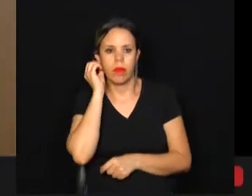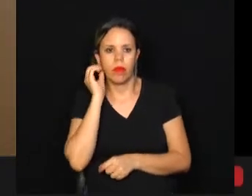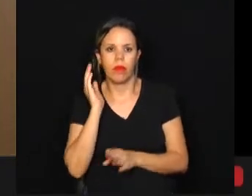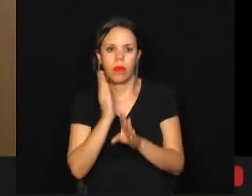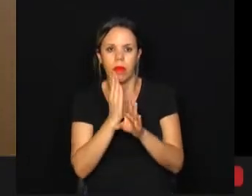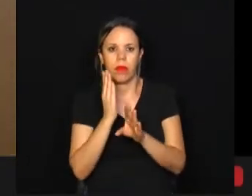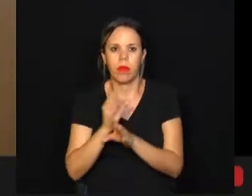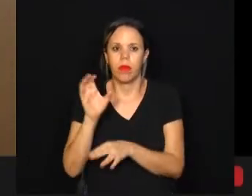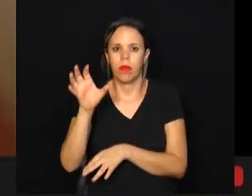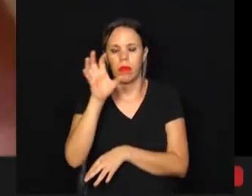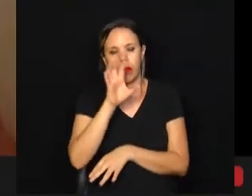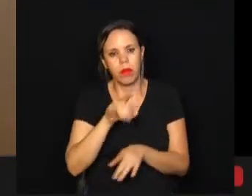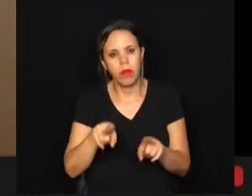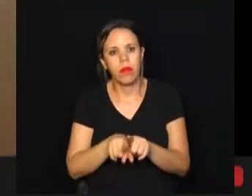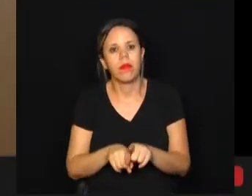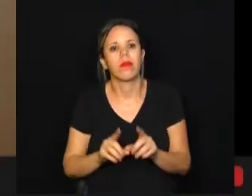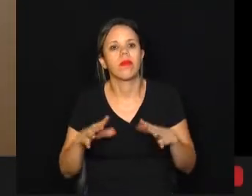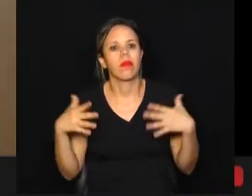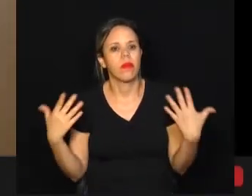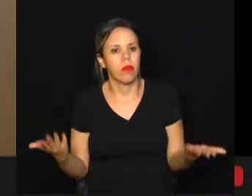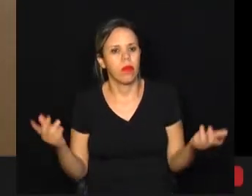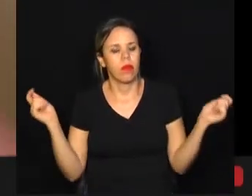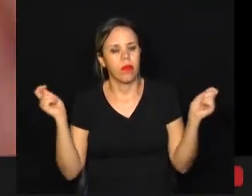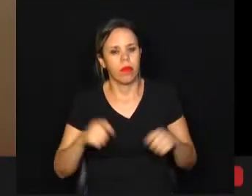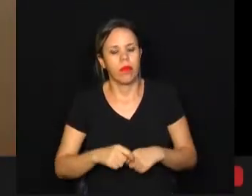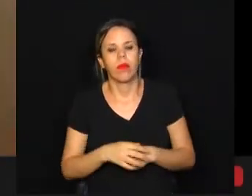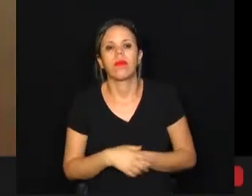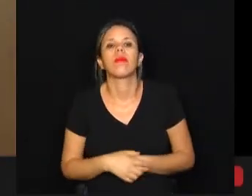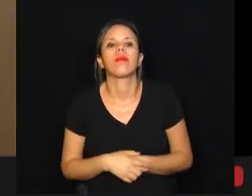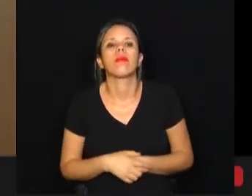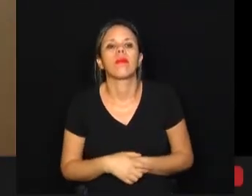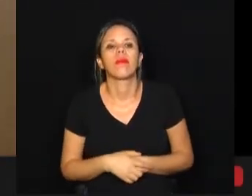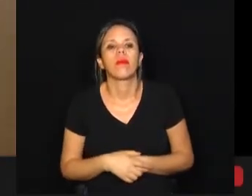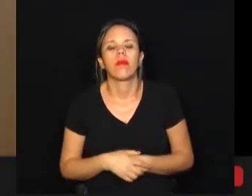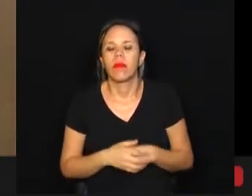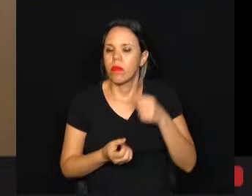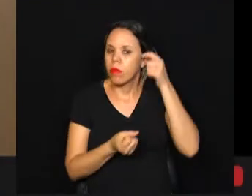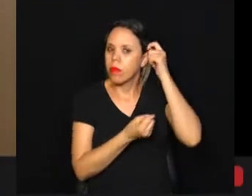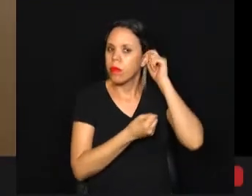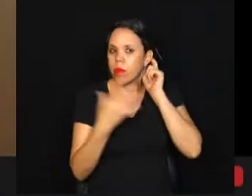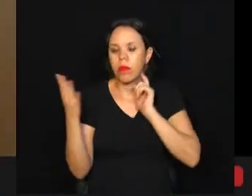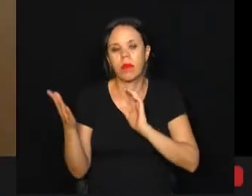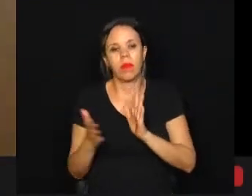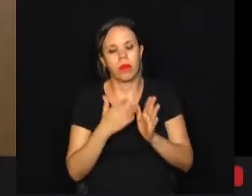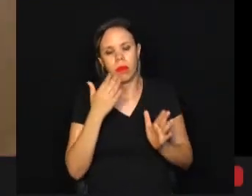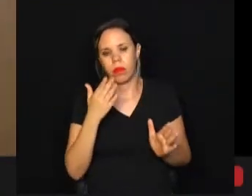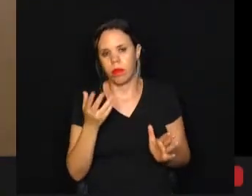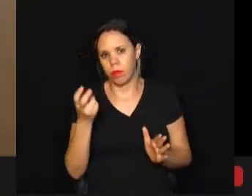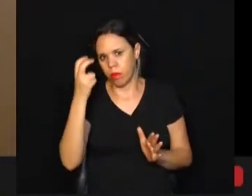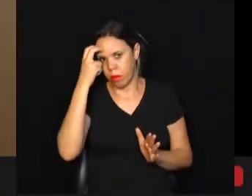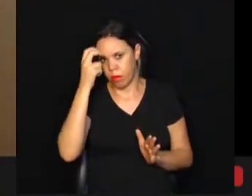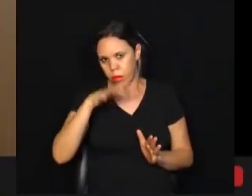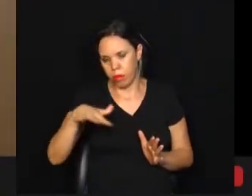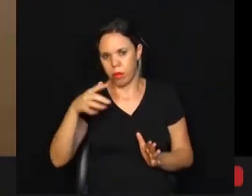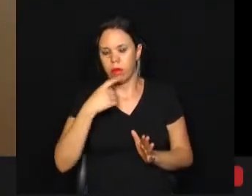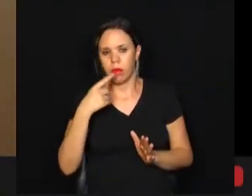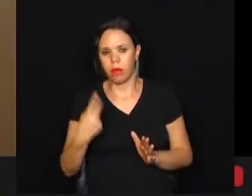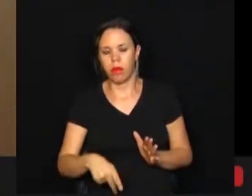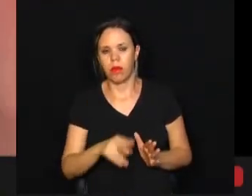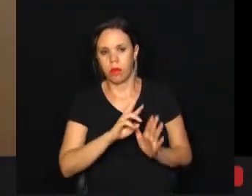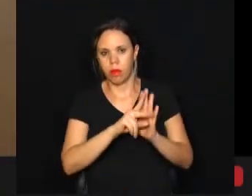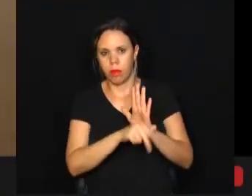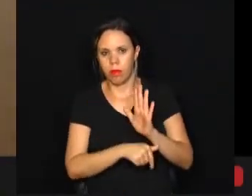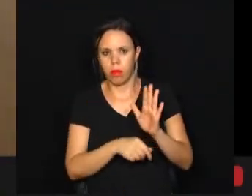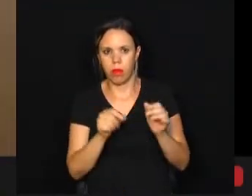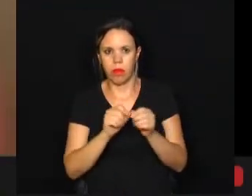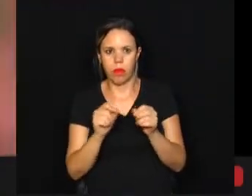mapeamentos, para o entendimento do quanto é potente a produção cultural de Campinas, o quanto ela é diversa, mas o quanto ela